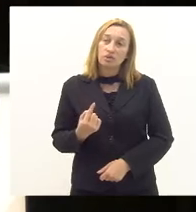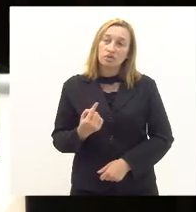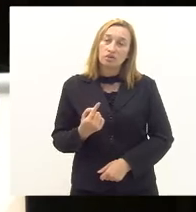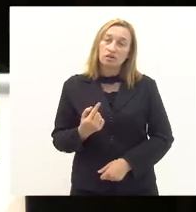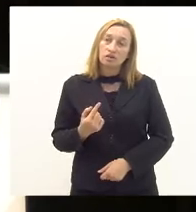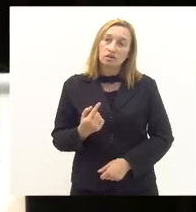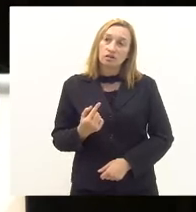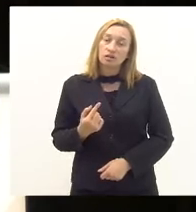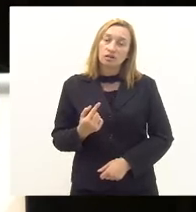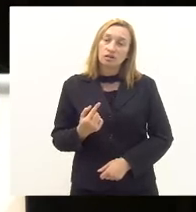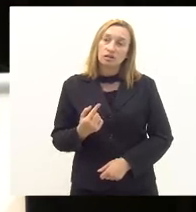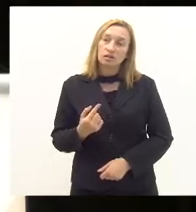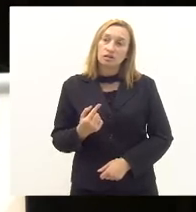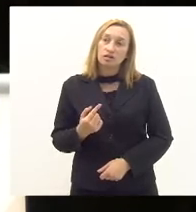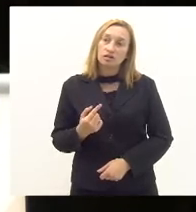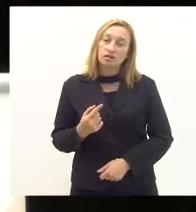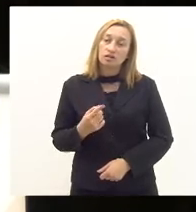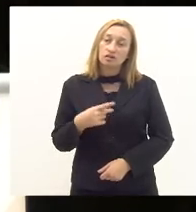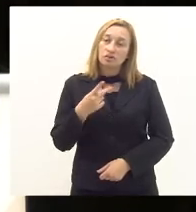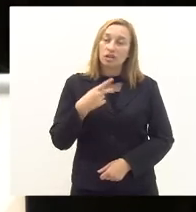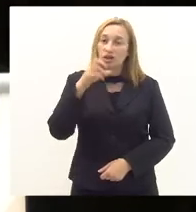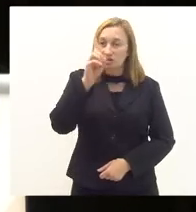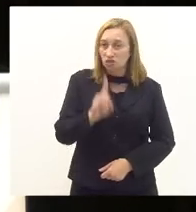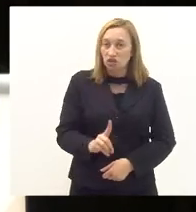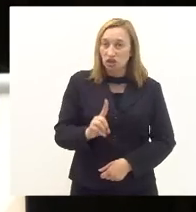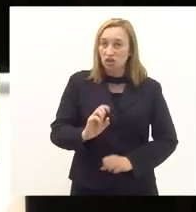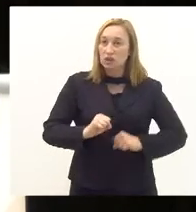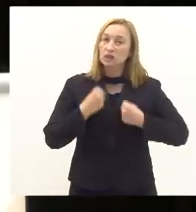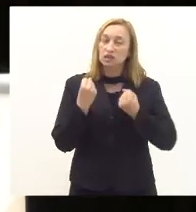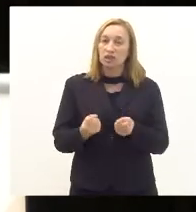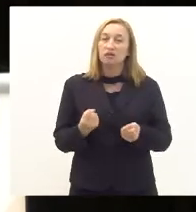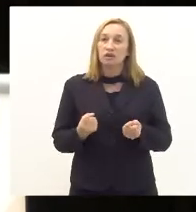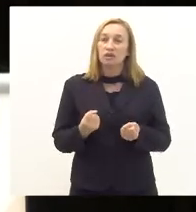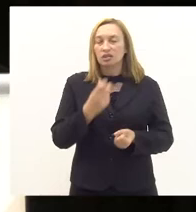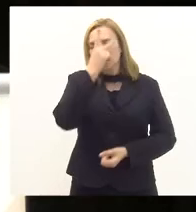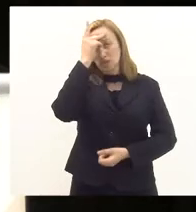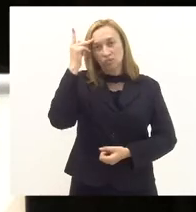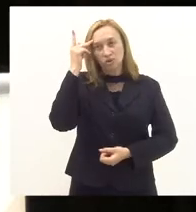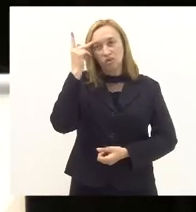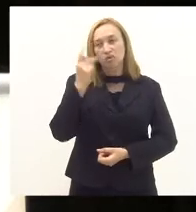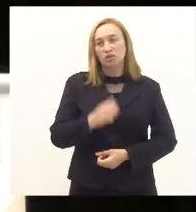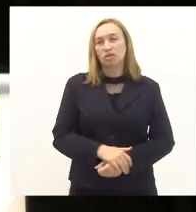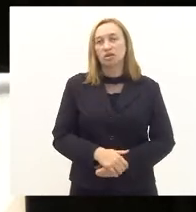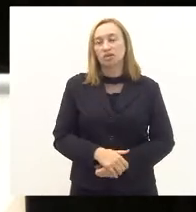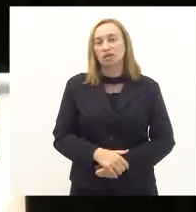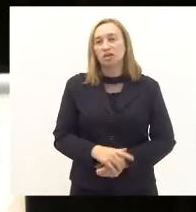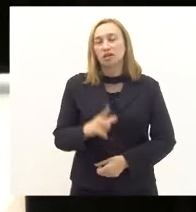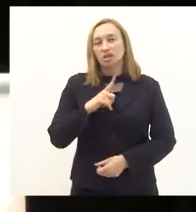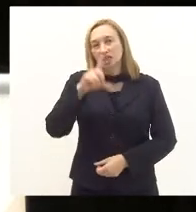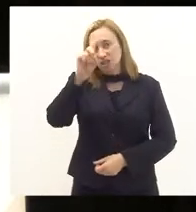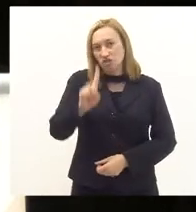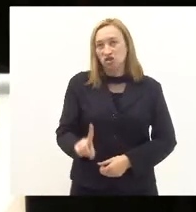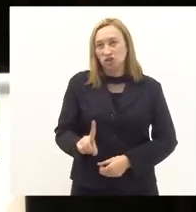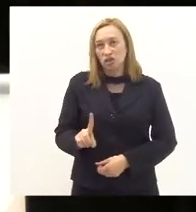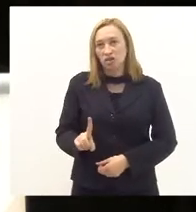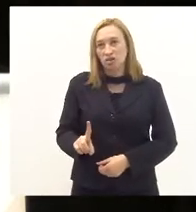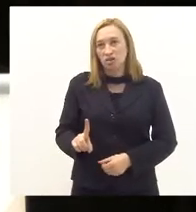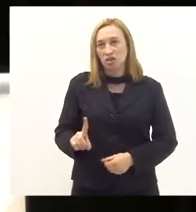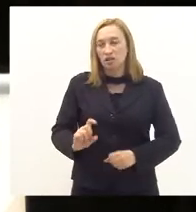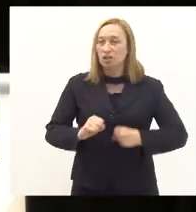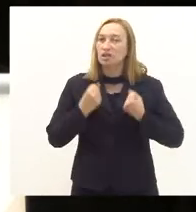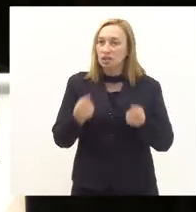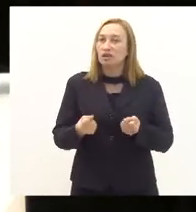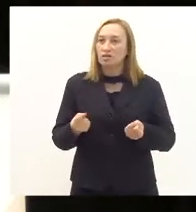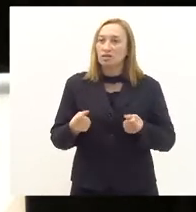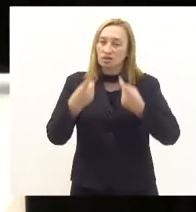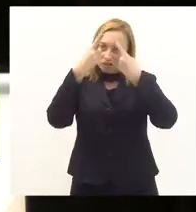condição de direitos e de defesa das pessoas que têm o direito de serem defendidos